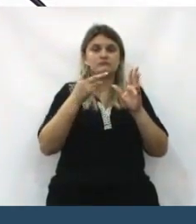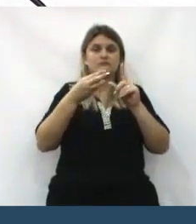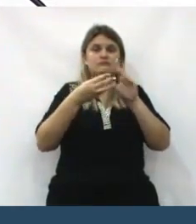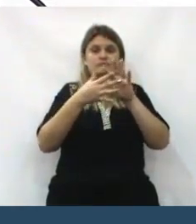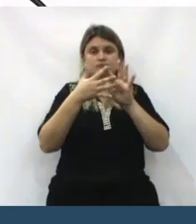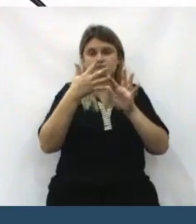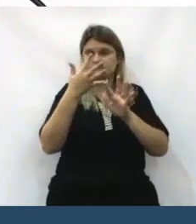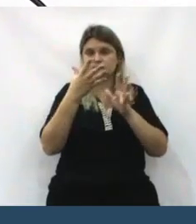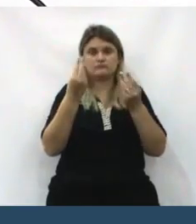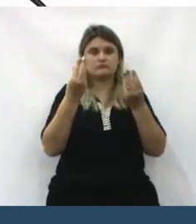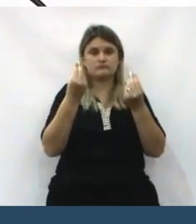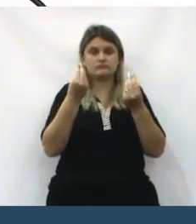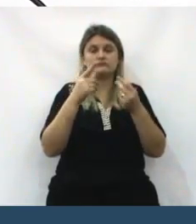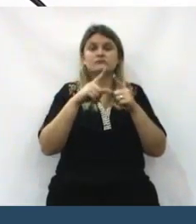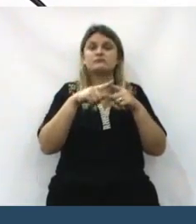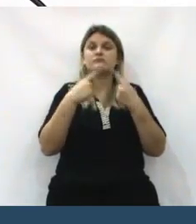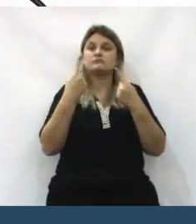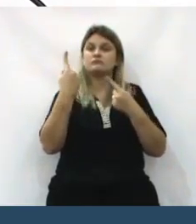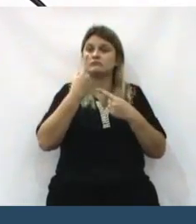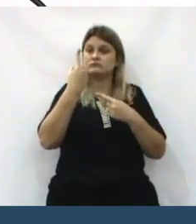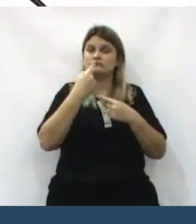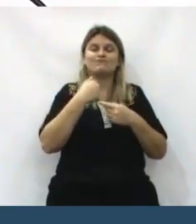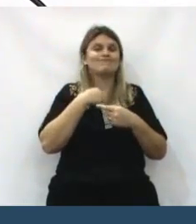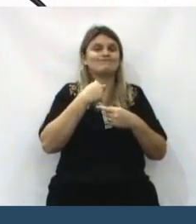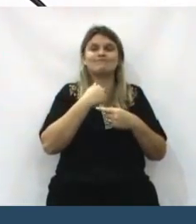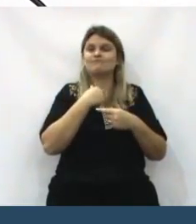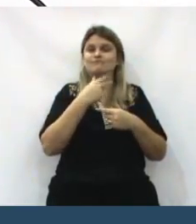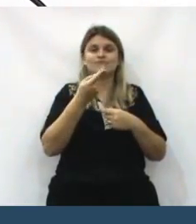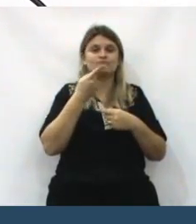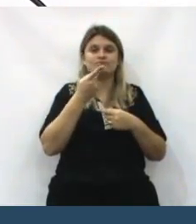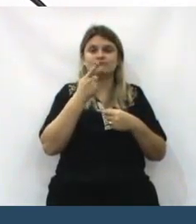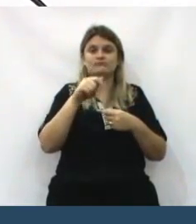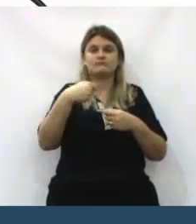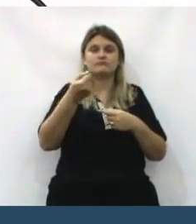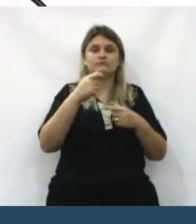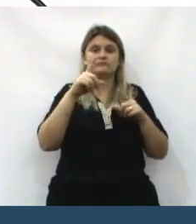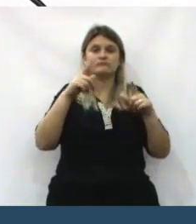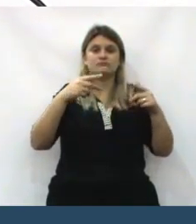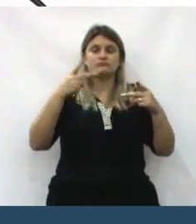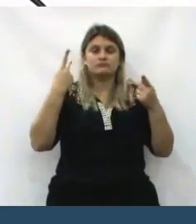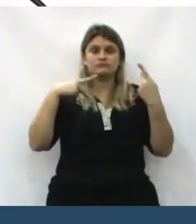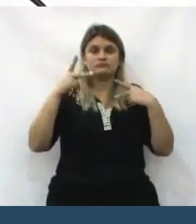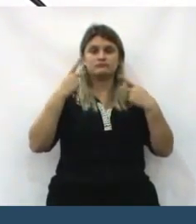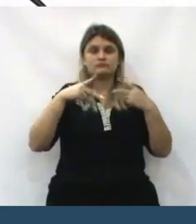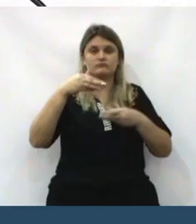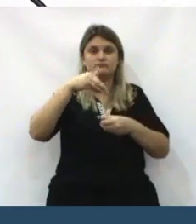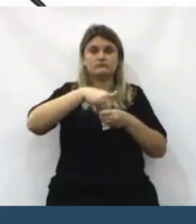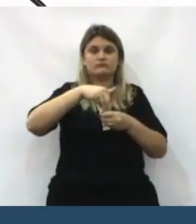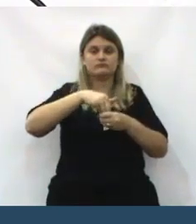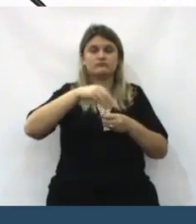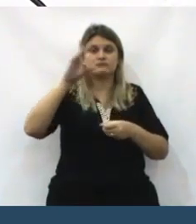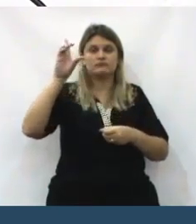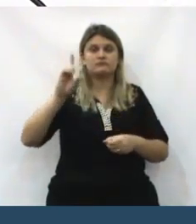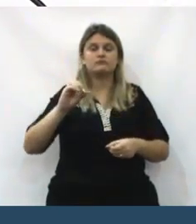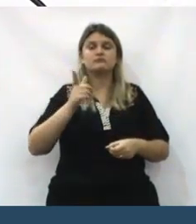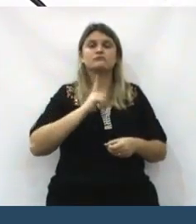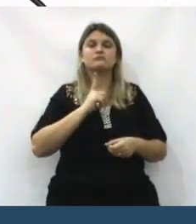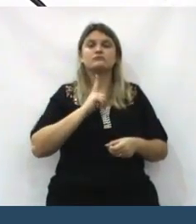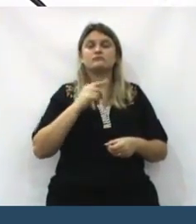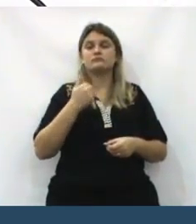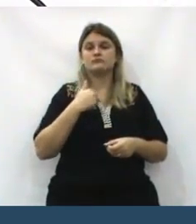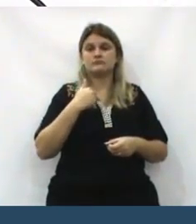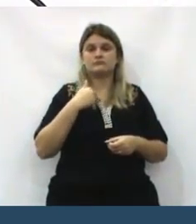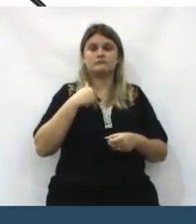tem vários pontos, mas um dos pontos dele é que eu não posso tratar sobre direito eleitoral. De forma alguma eu estou tratando de direito